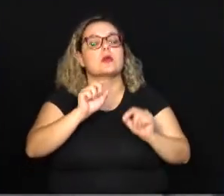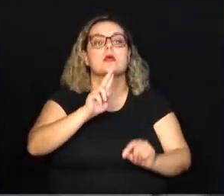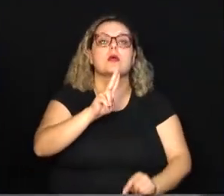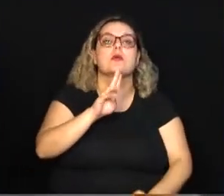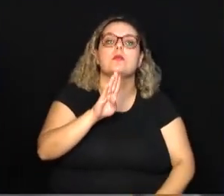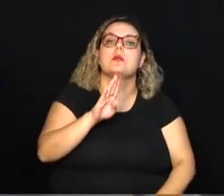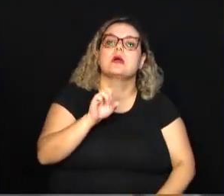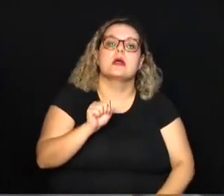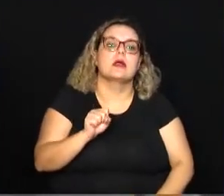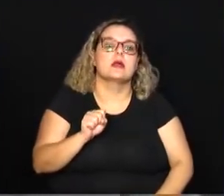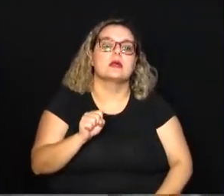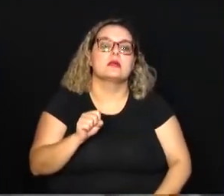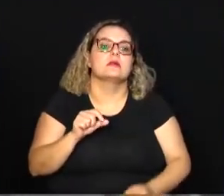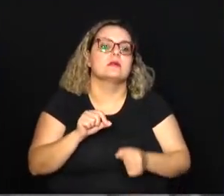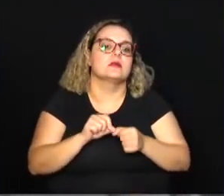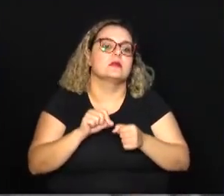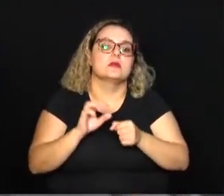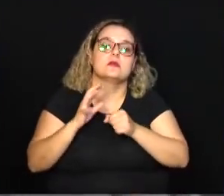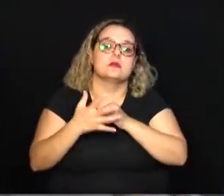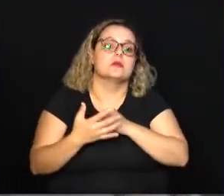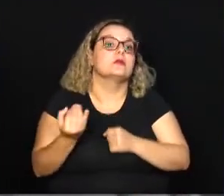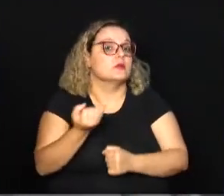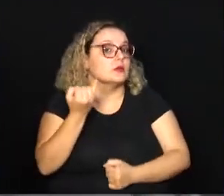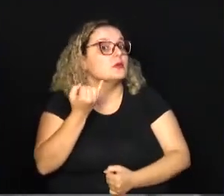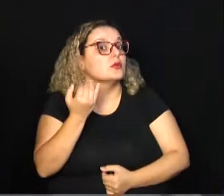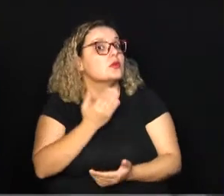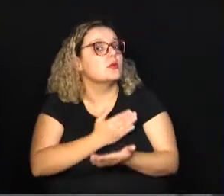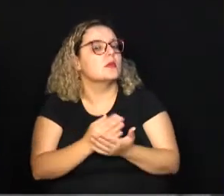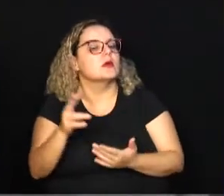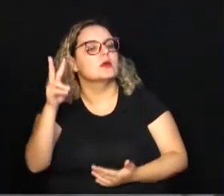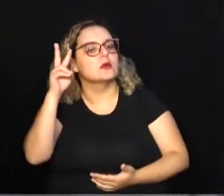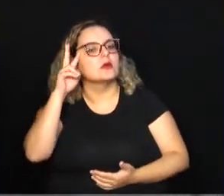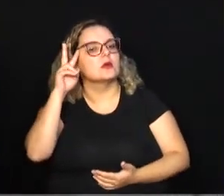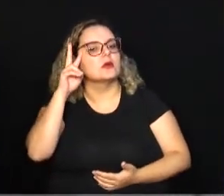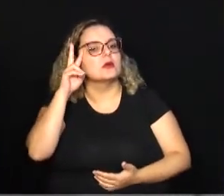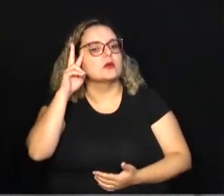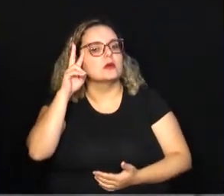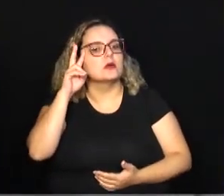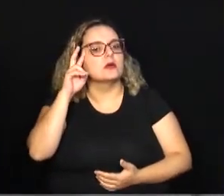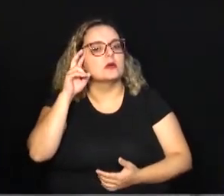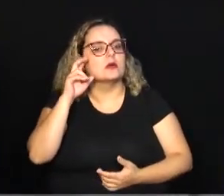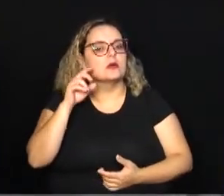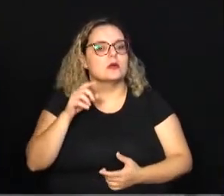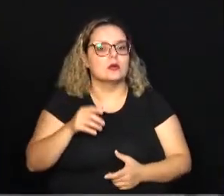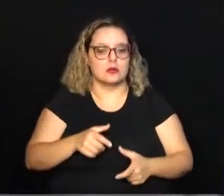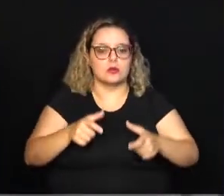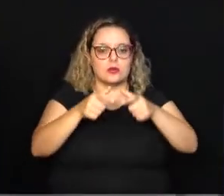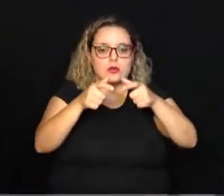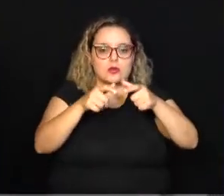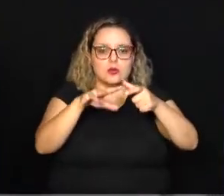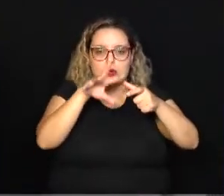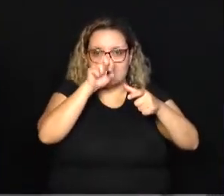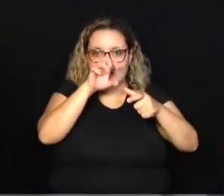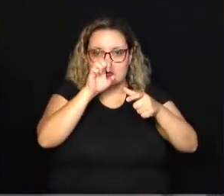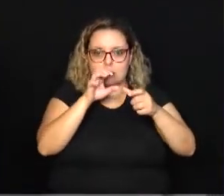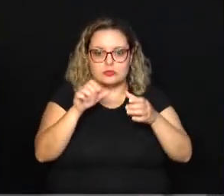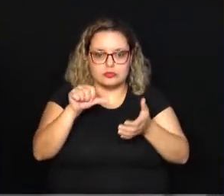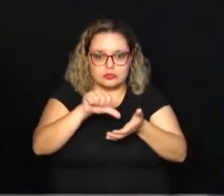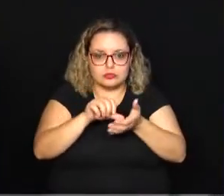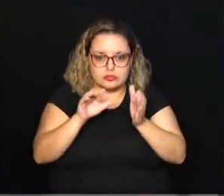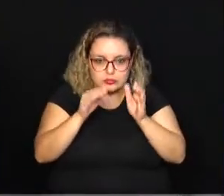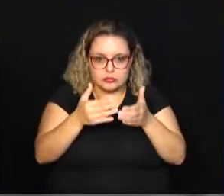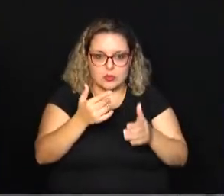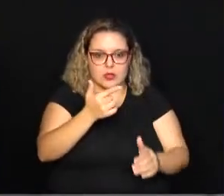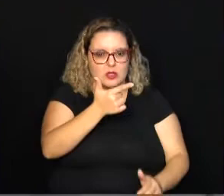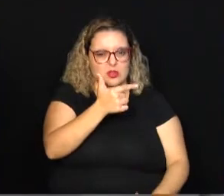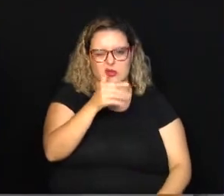Covid hoje, que eu acho absolutamente importante e começou na segunda-feira? Aquelas usinazinhas de oxigênio concentrado, nós temos disponível hoje